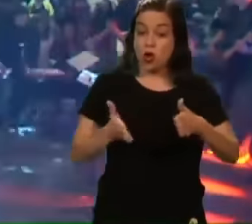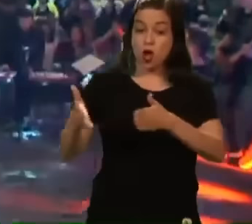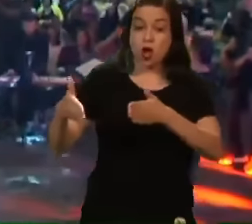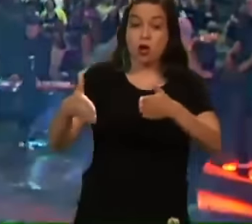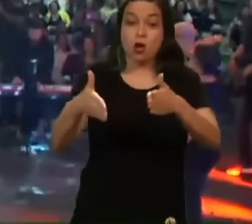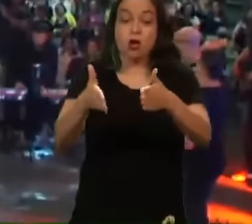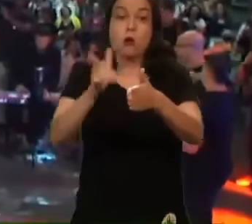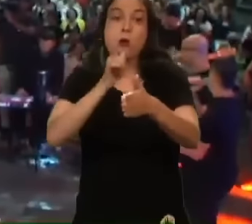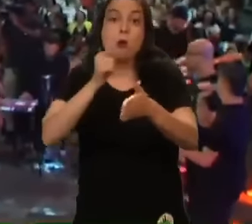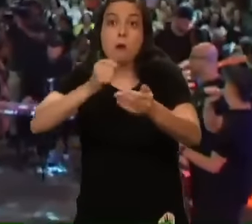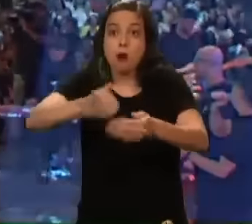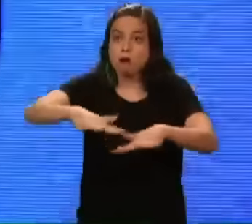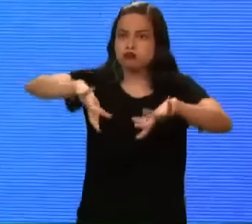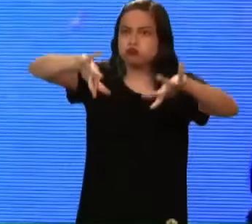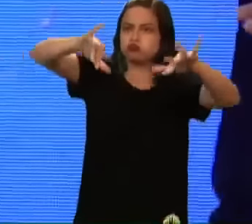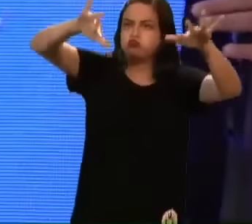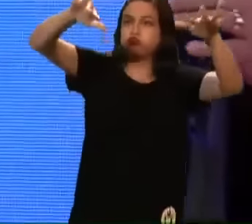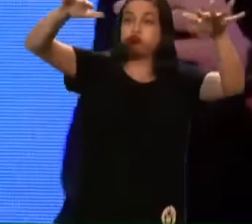Fez caminho no meio do